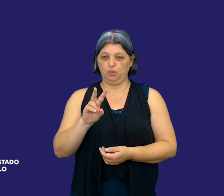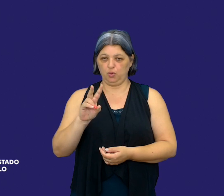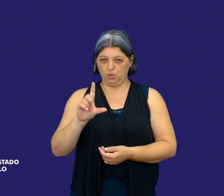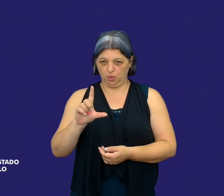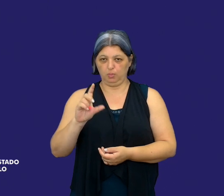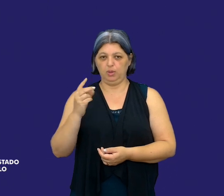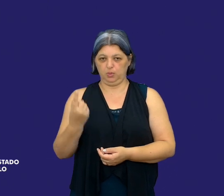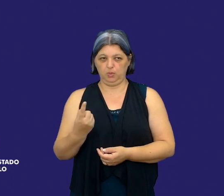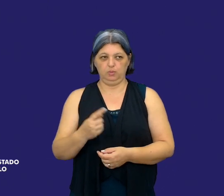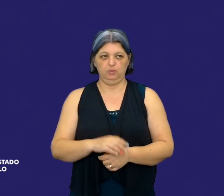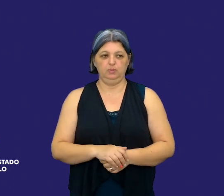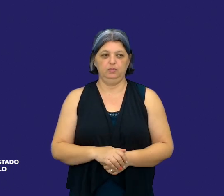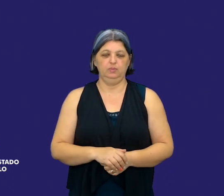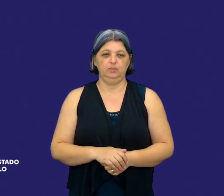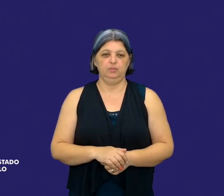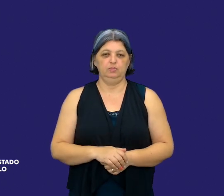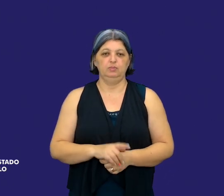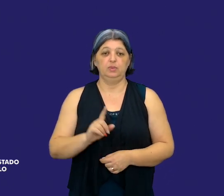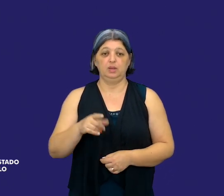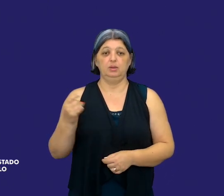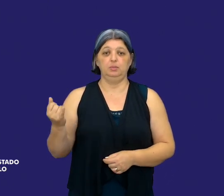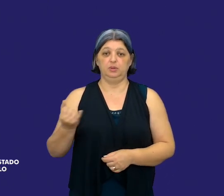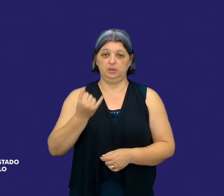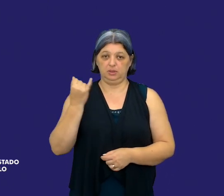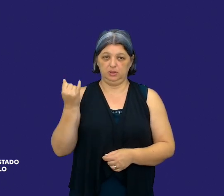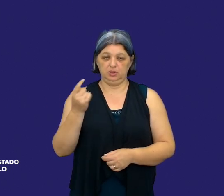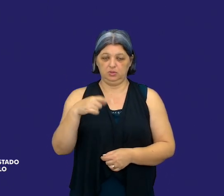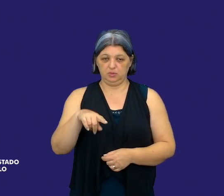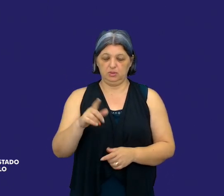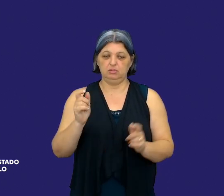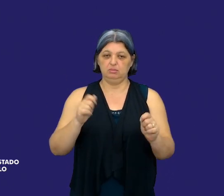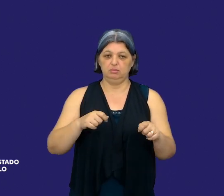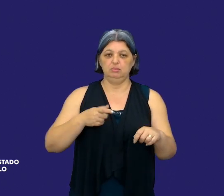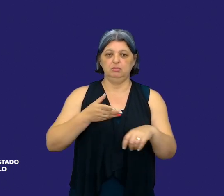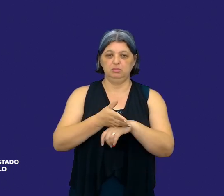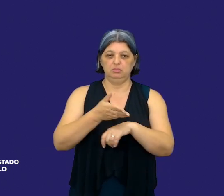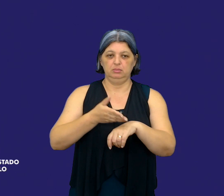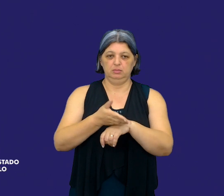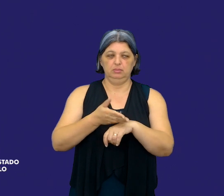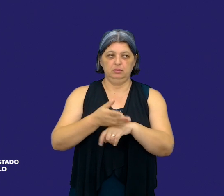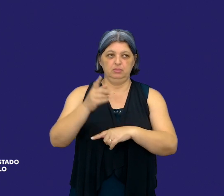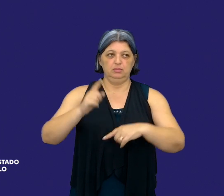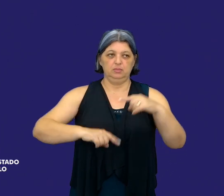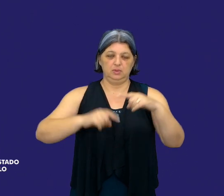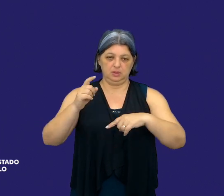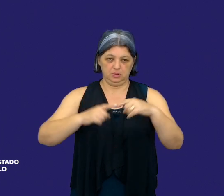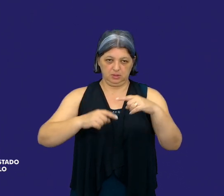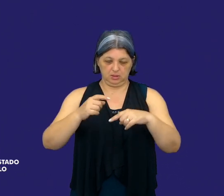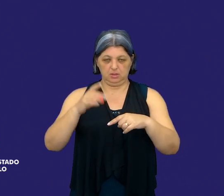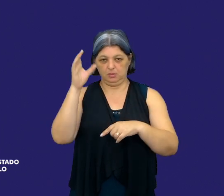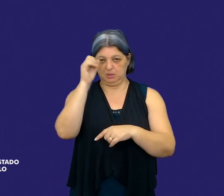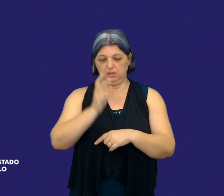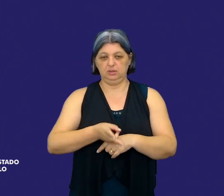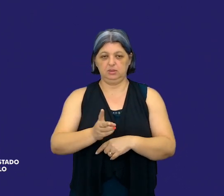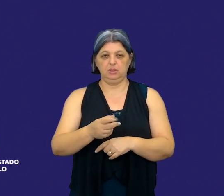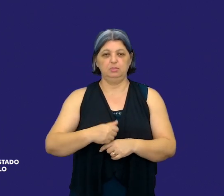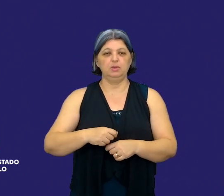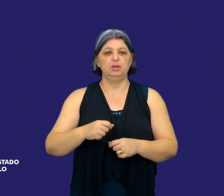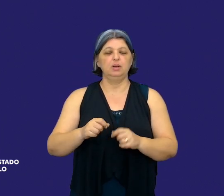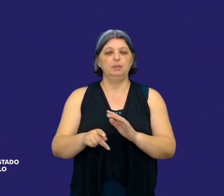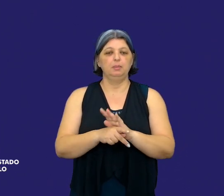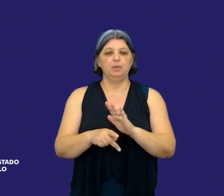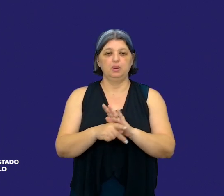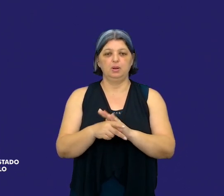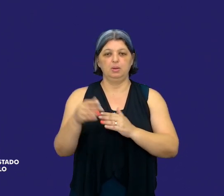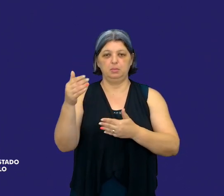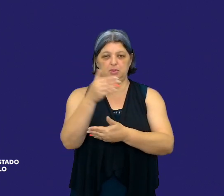de mais nada, é muito importante que vocês possam acessar o material do Aprender Sempre. Aqui nesse slide, vocês